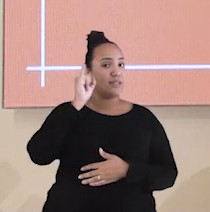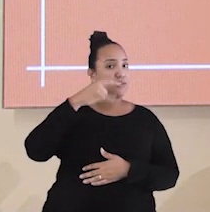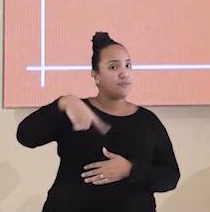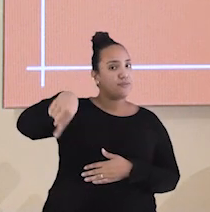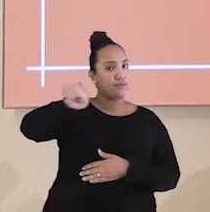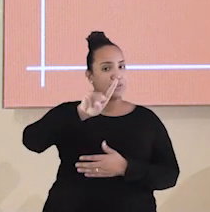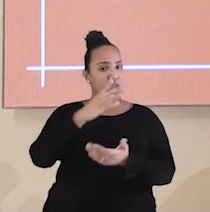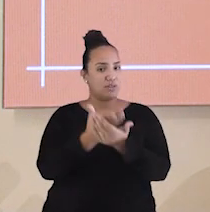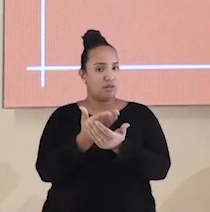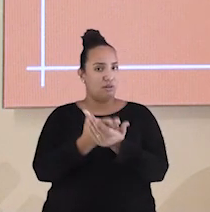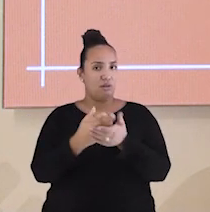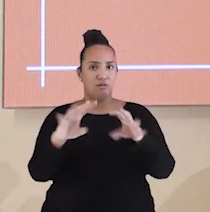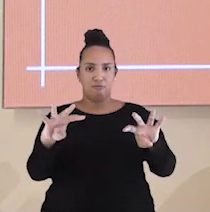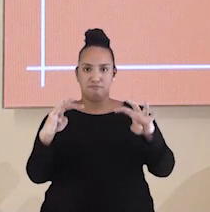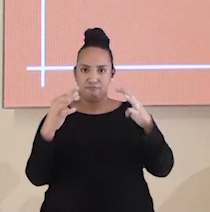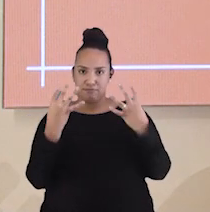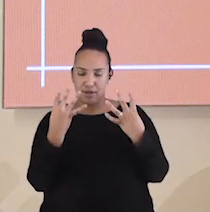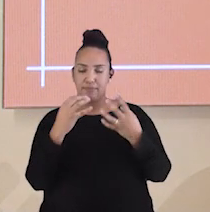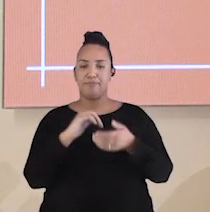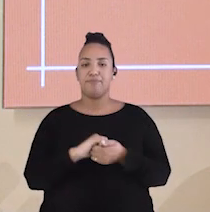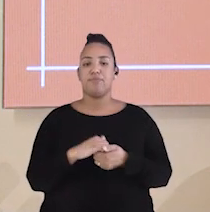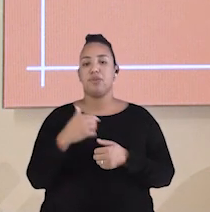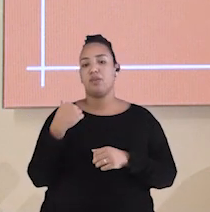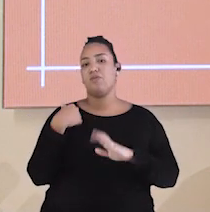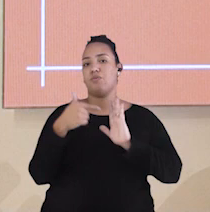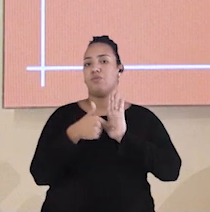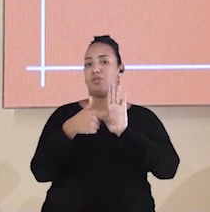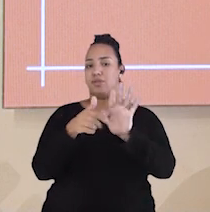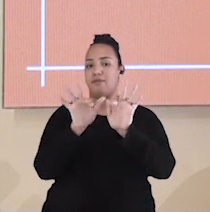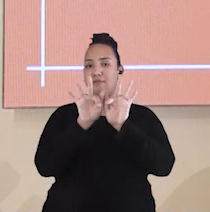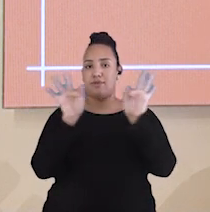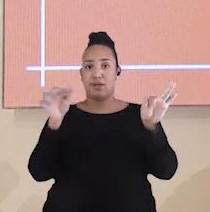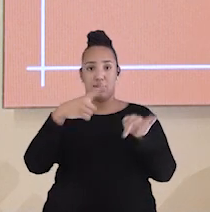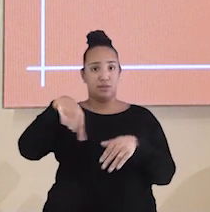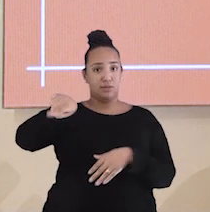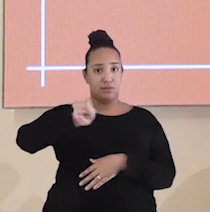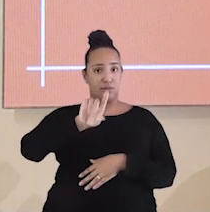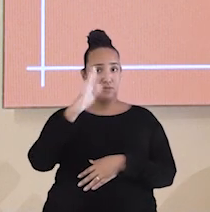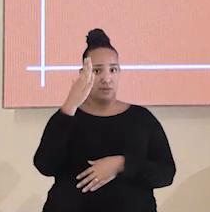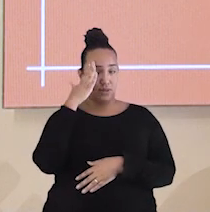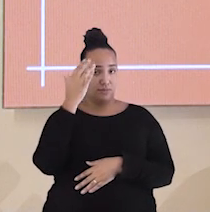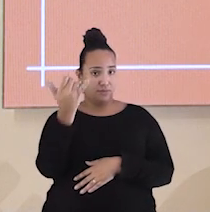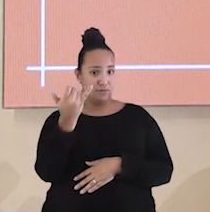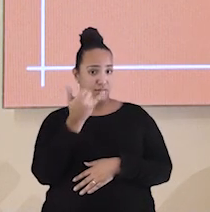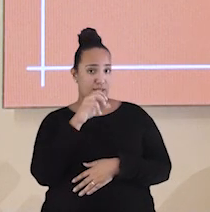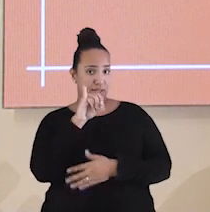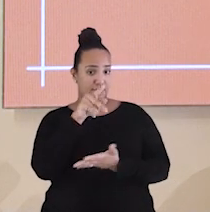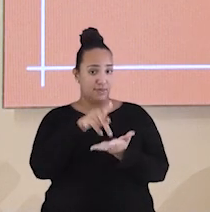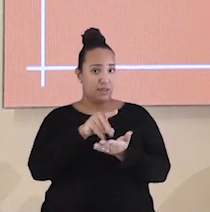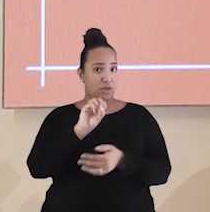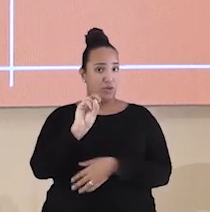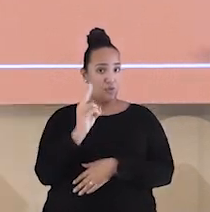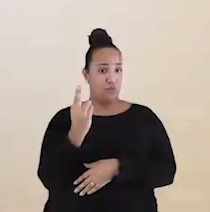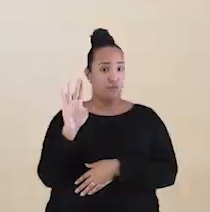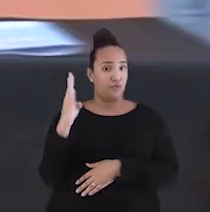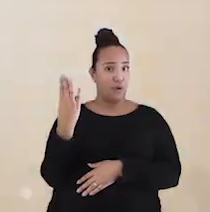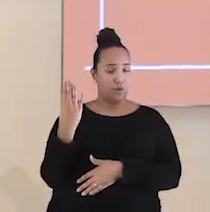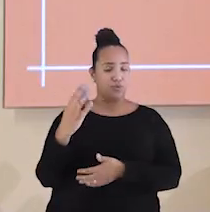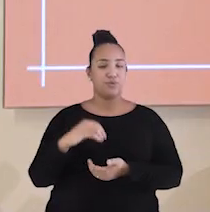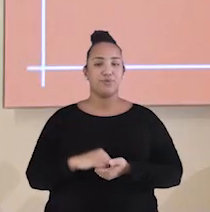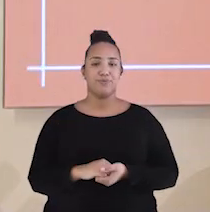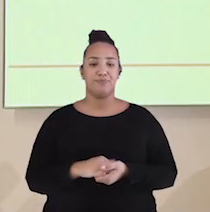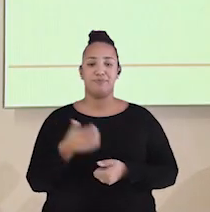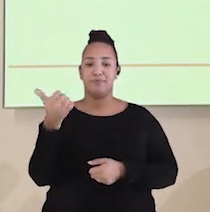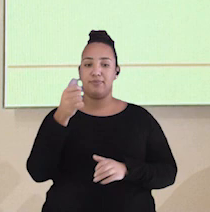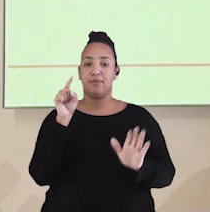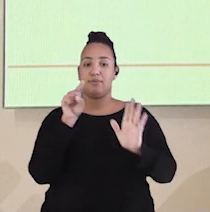estava prestando atenção na aula. Vou fazer algumas afirmações e vocês vão me dizer se é verdadeiro ou falso.